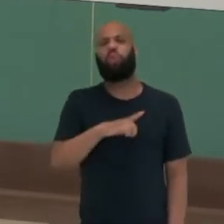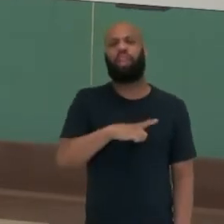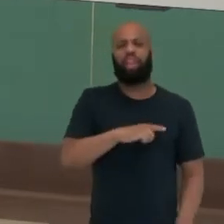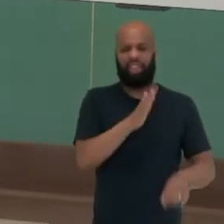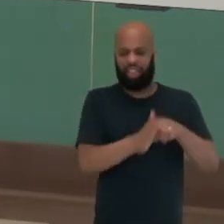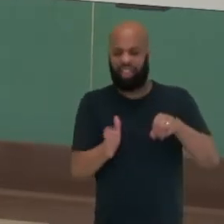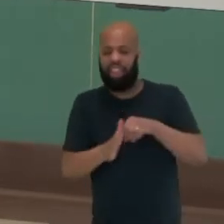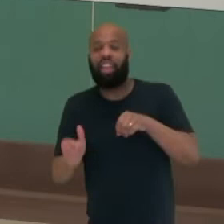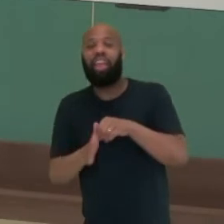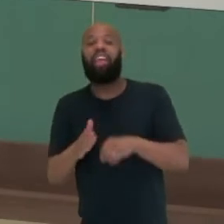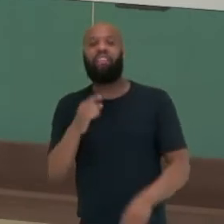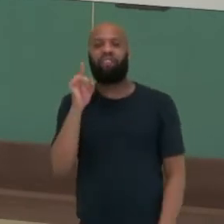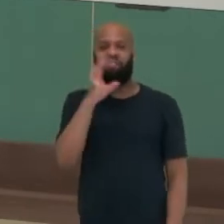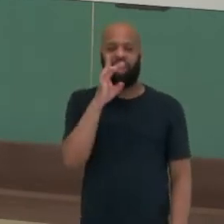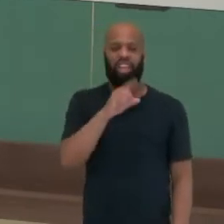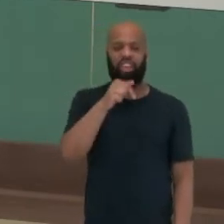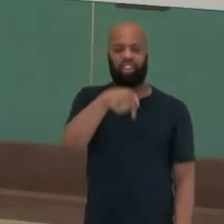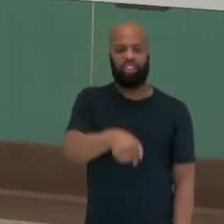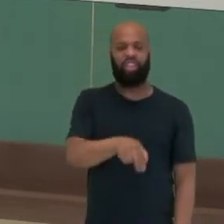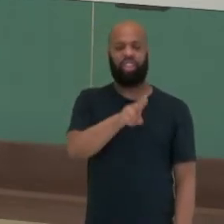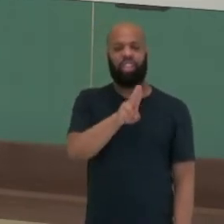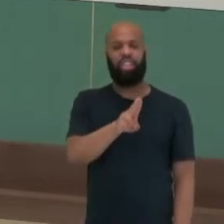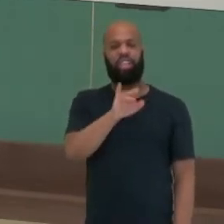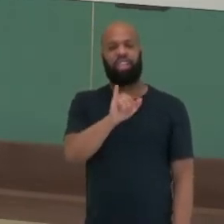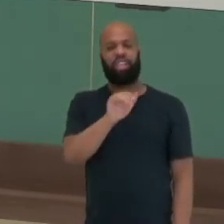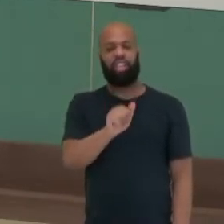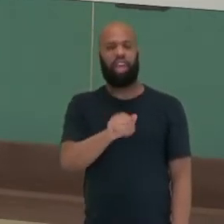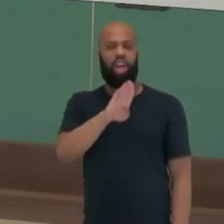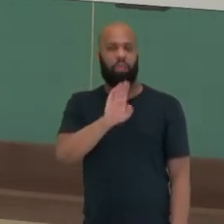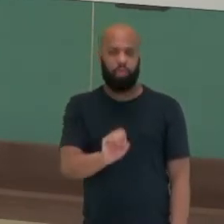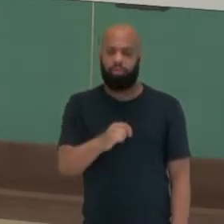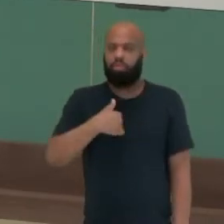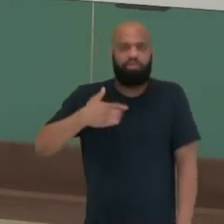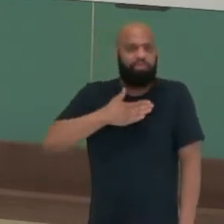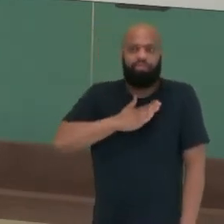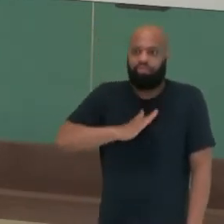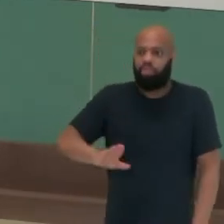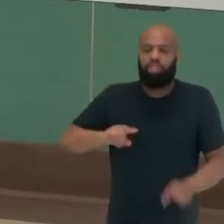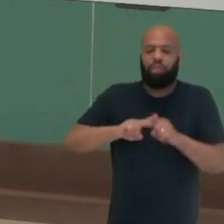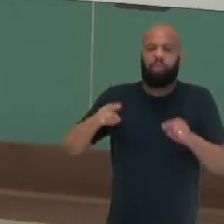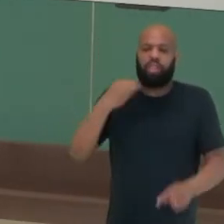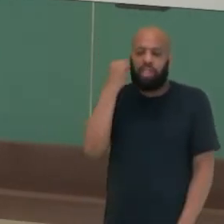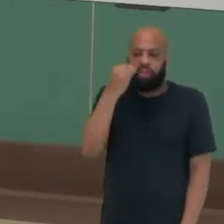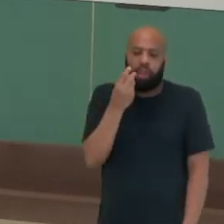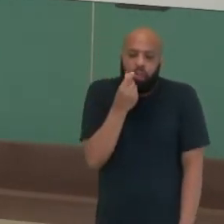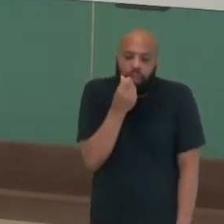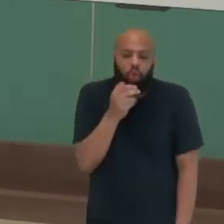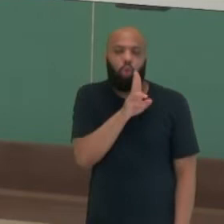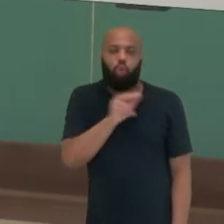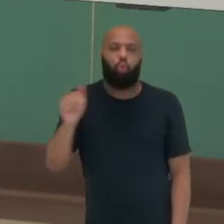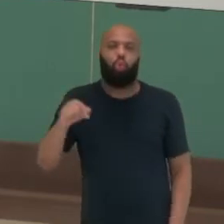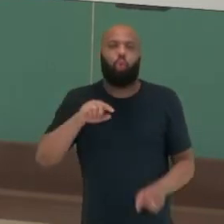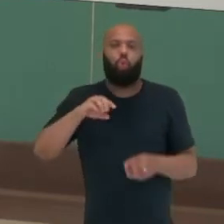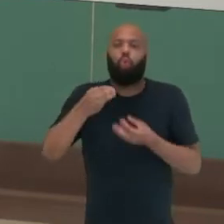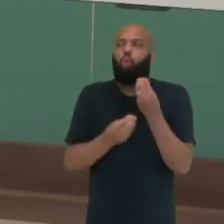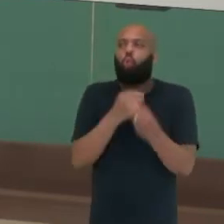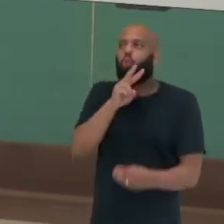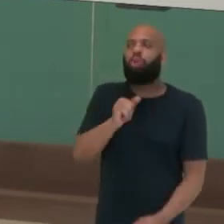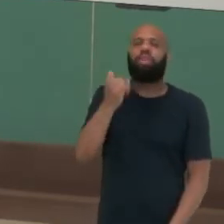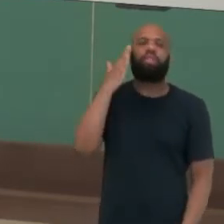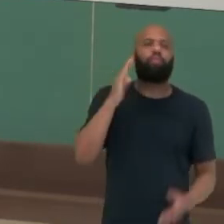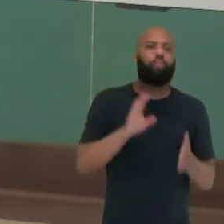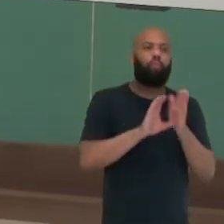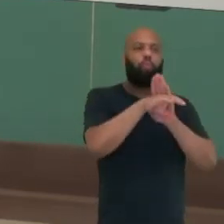ter experimentado isso. Como é que eu vou formular uma ideia mental? Como é que eu vou formular um conceito,